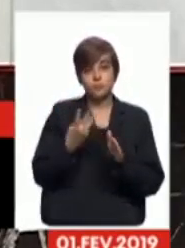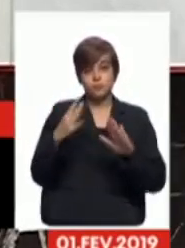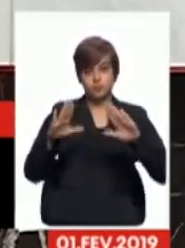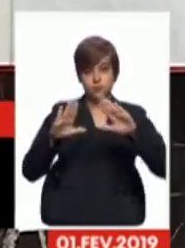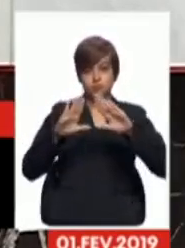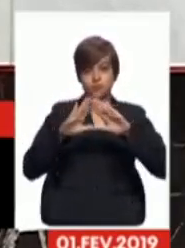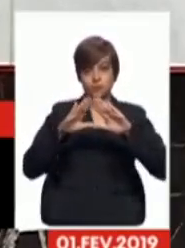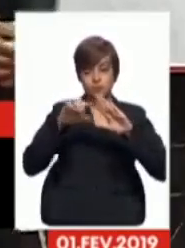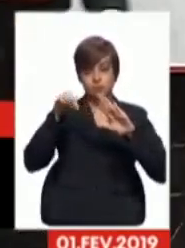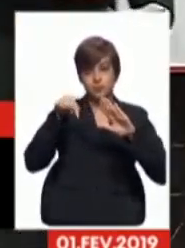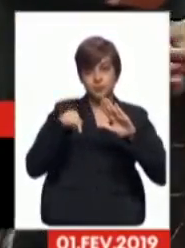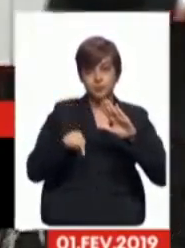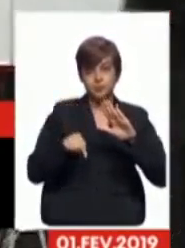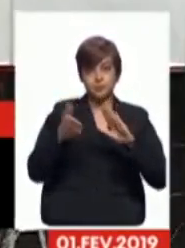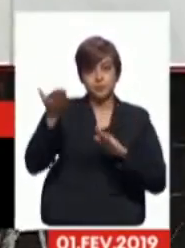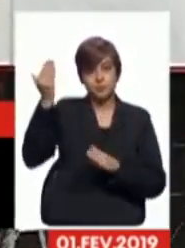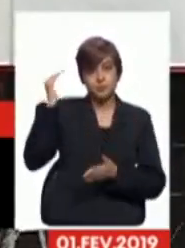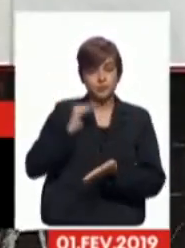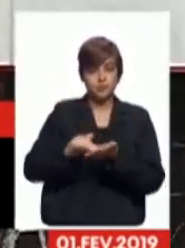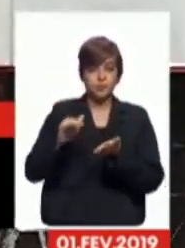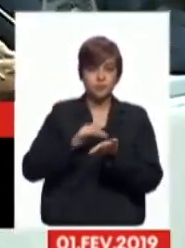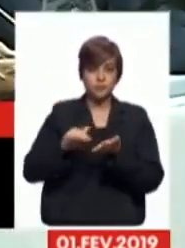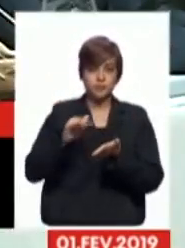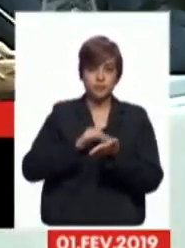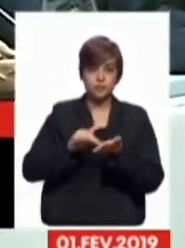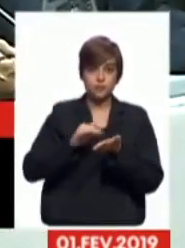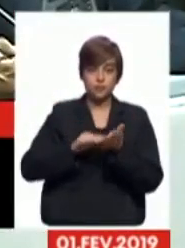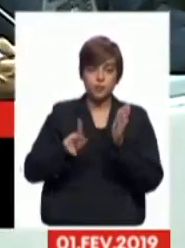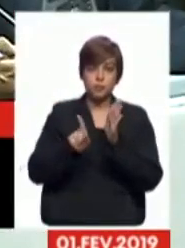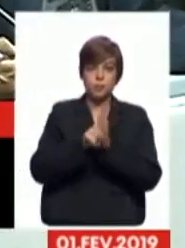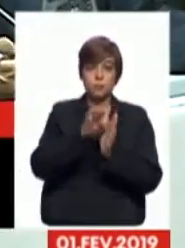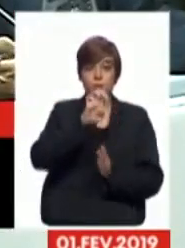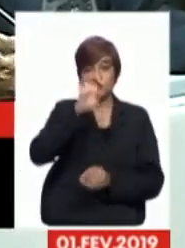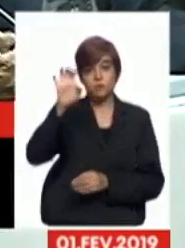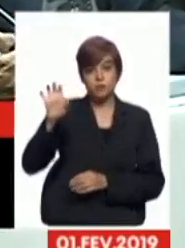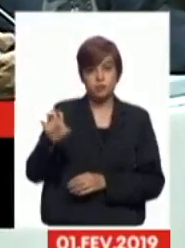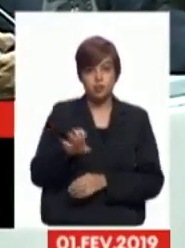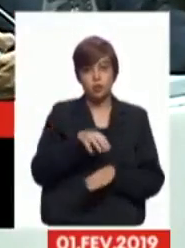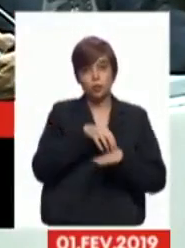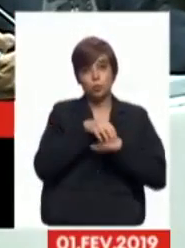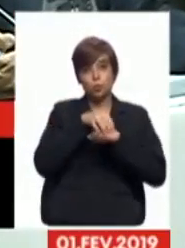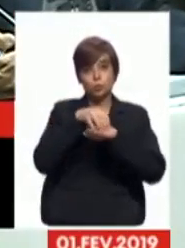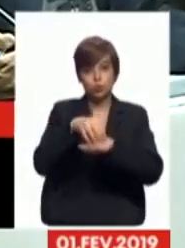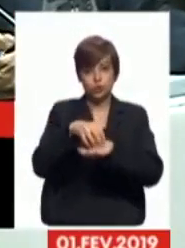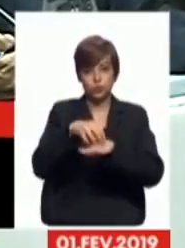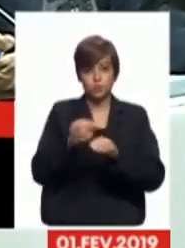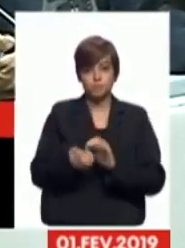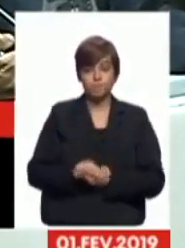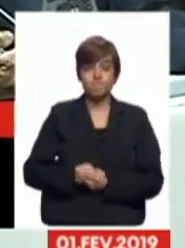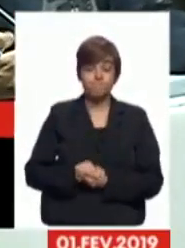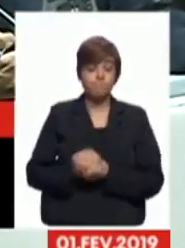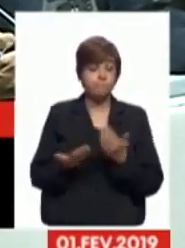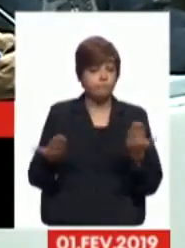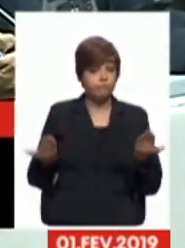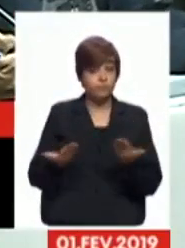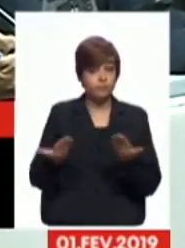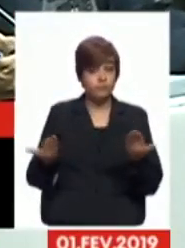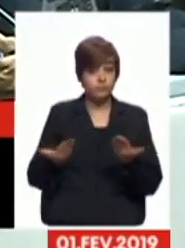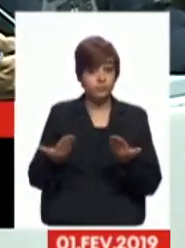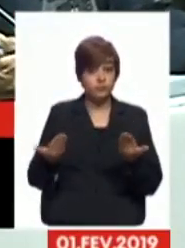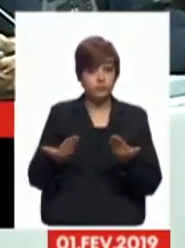na Assembleia. Já foi secretário de Estado de Turismo. Para chamar agora, eu acho que essa, povo